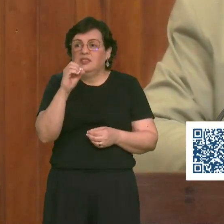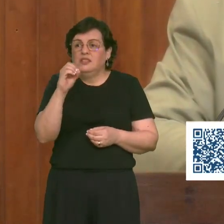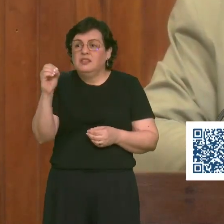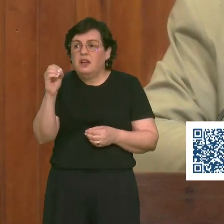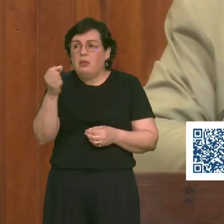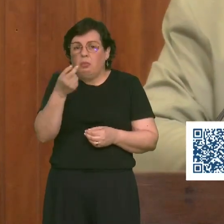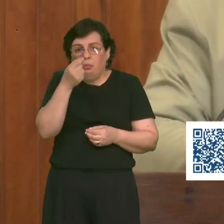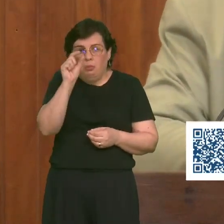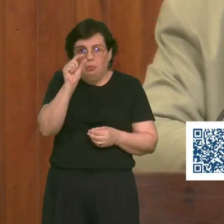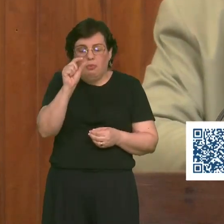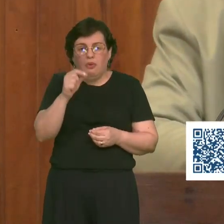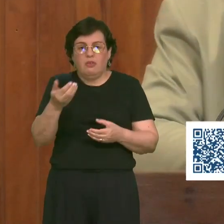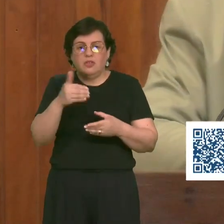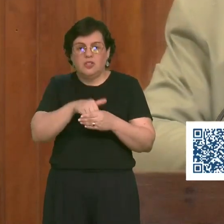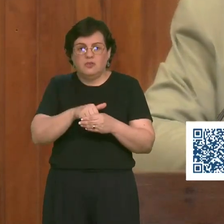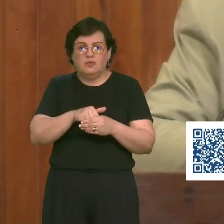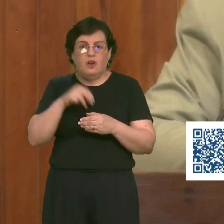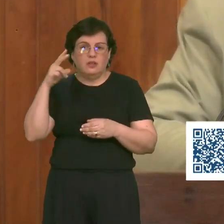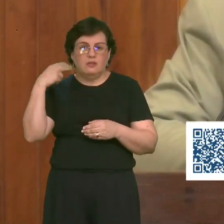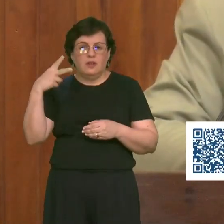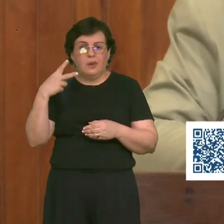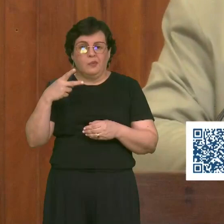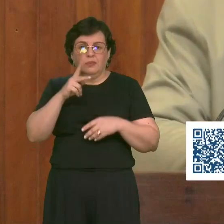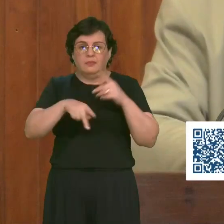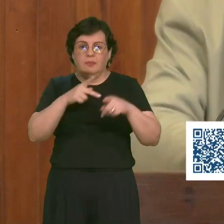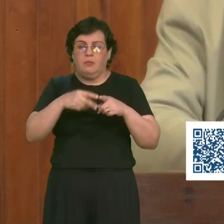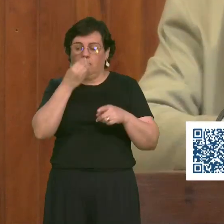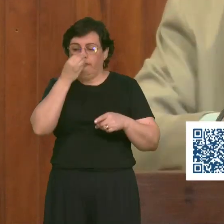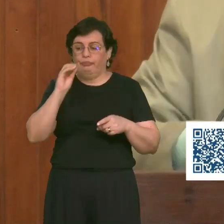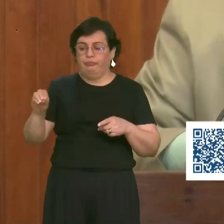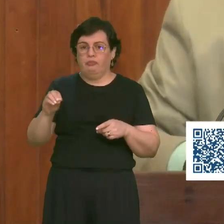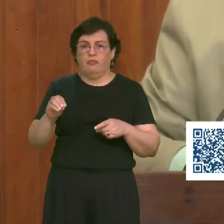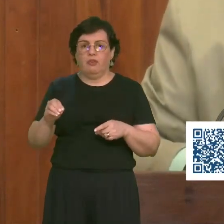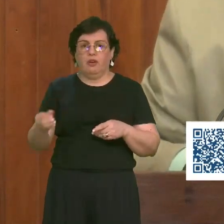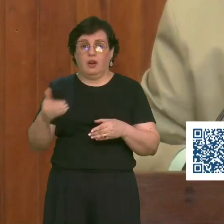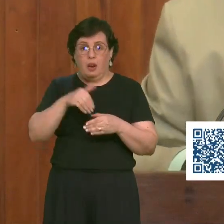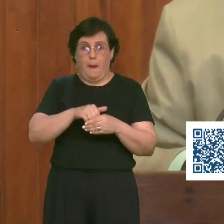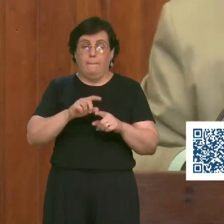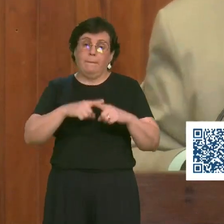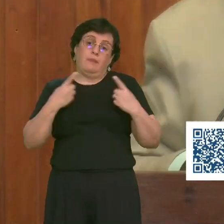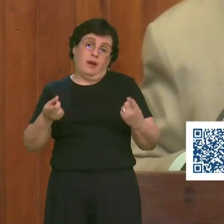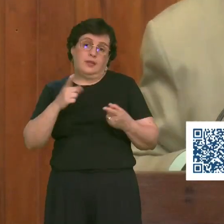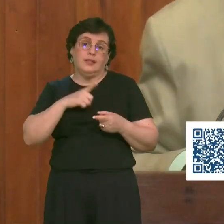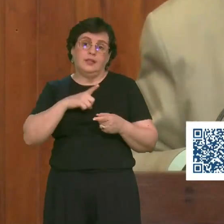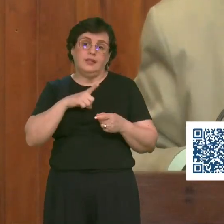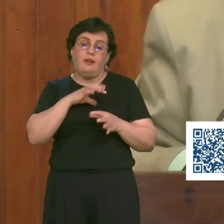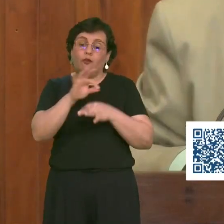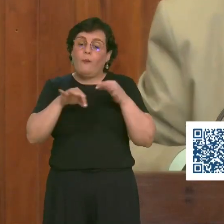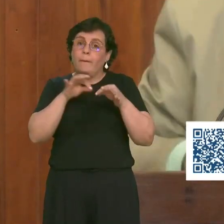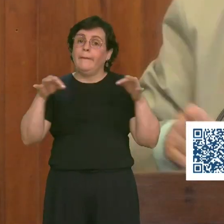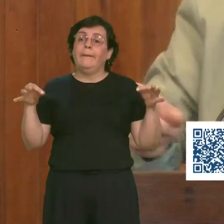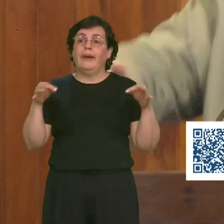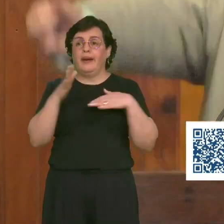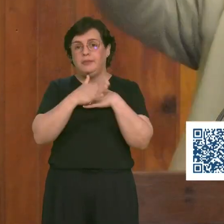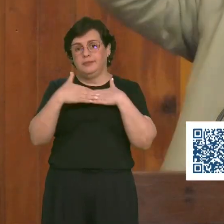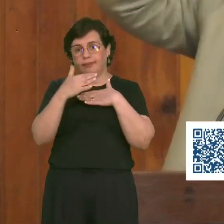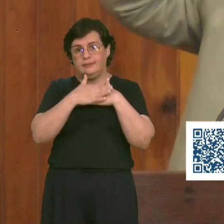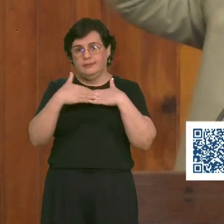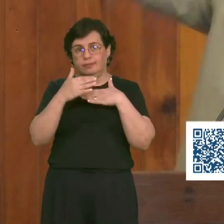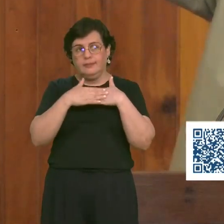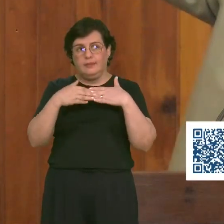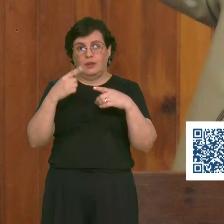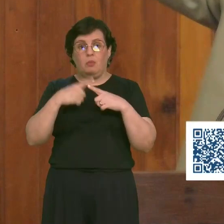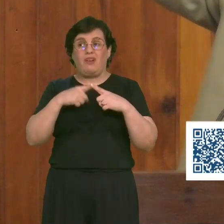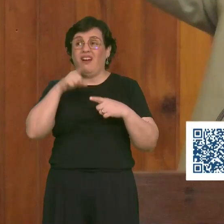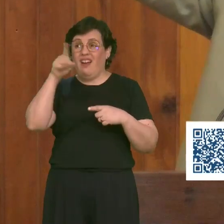recolher a infância dela o povo rejeitou ela nas urnas e ela teve um prêmio de consolação ser secretária Assistência Social Aliás ela é